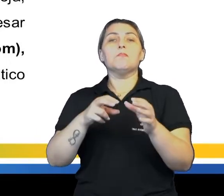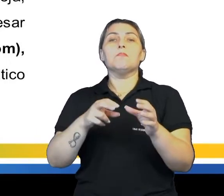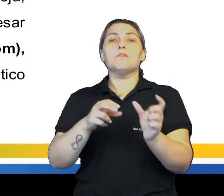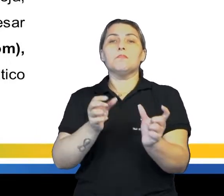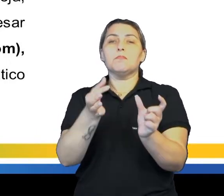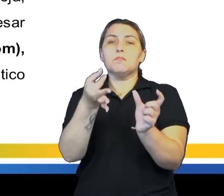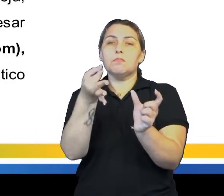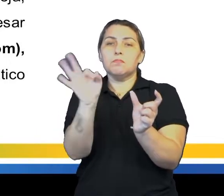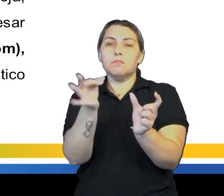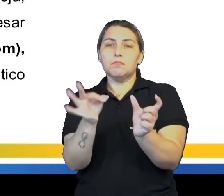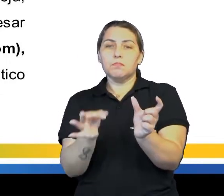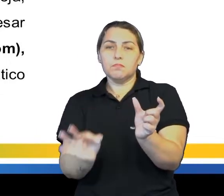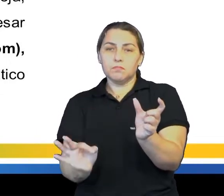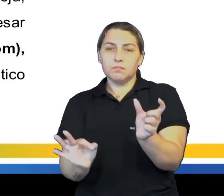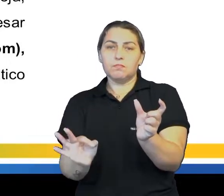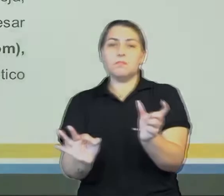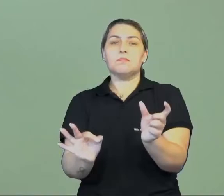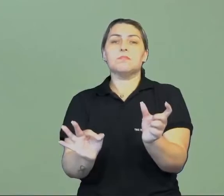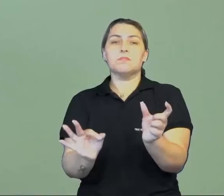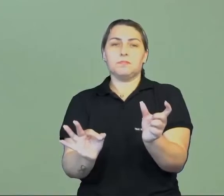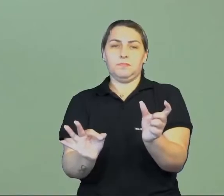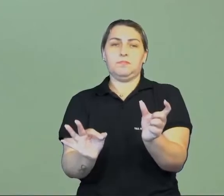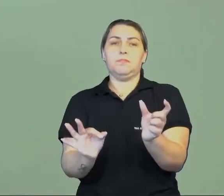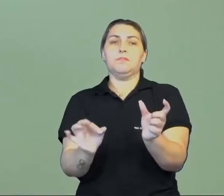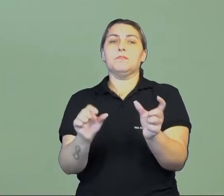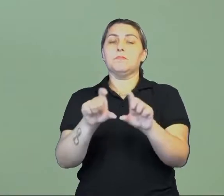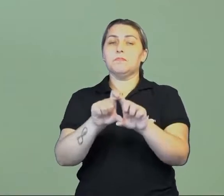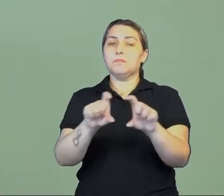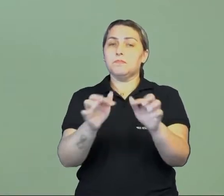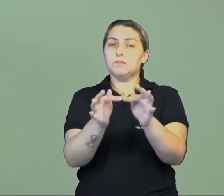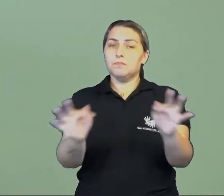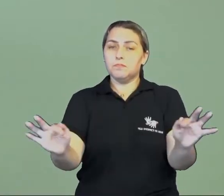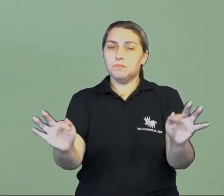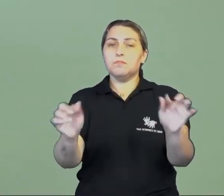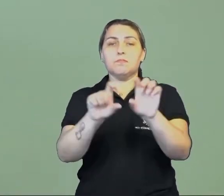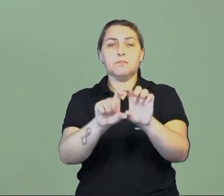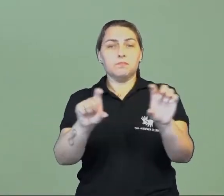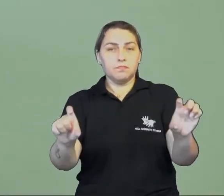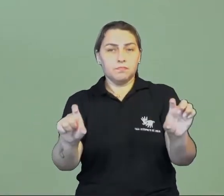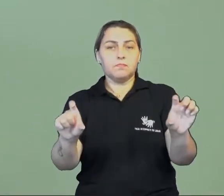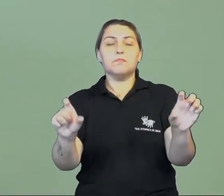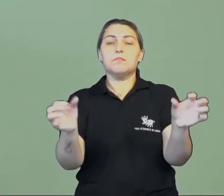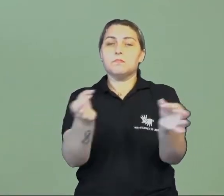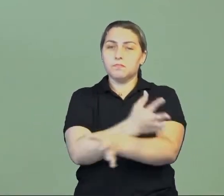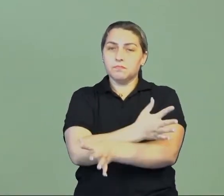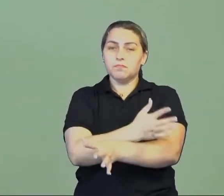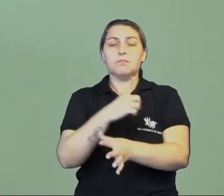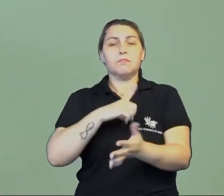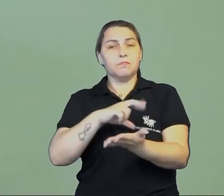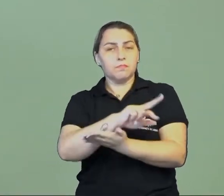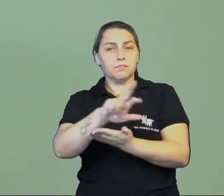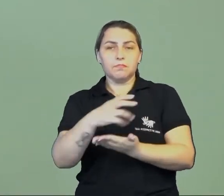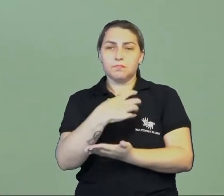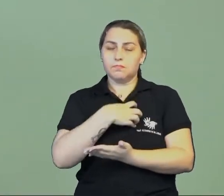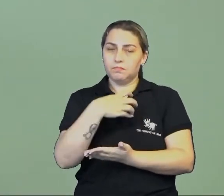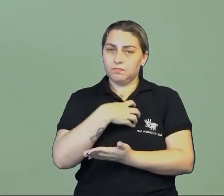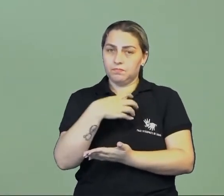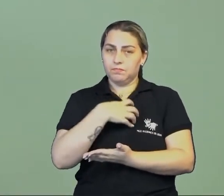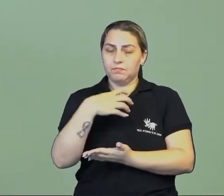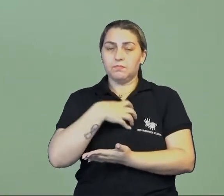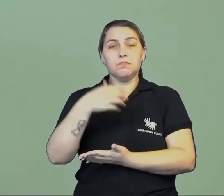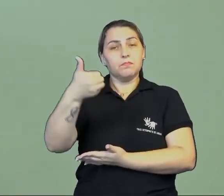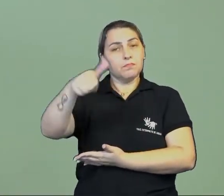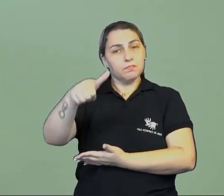termos formadores de frases e orações. O que queremos dizer com isso? Nós temos várias formas de ter essa